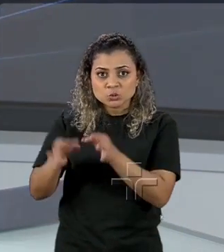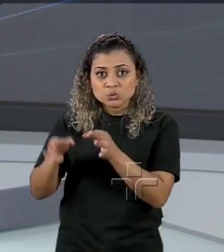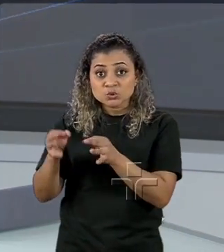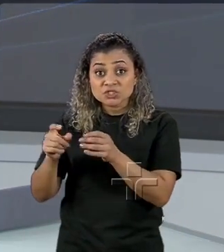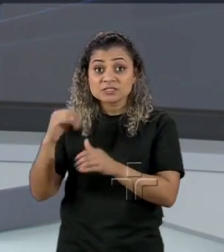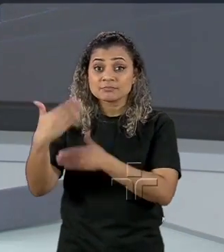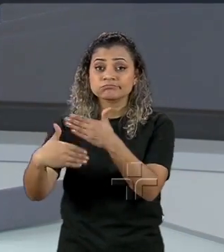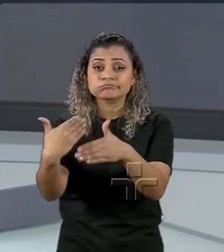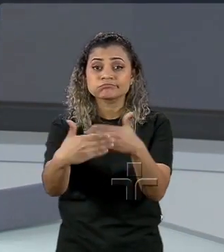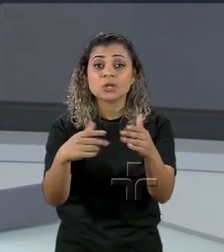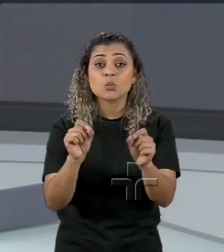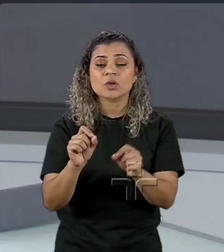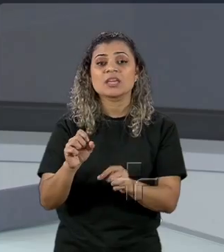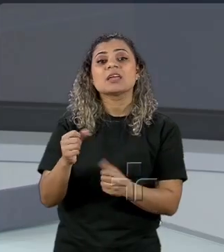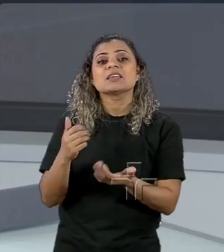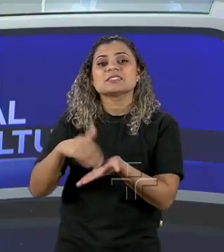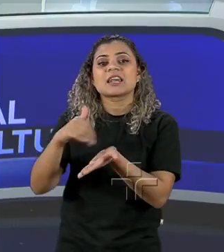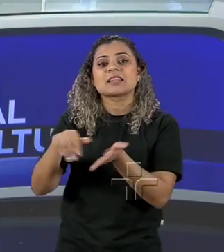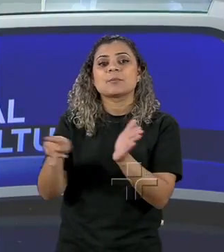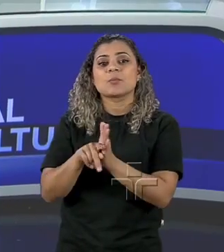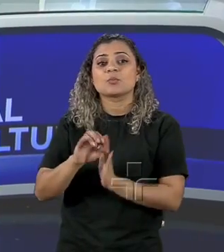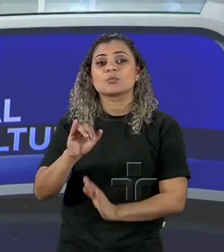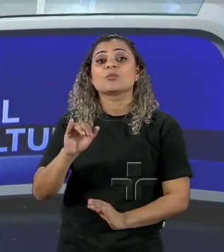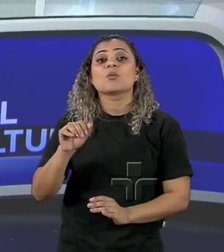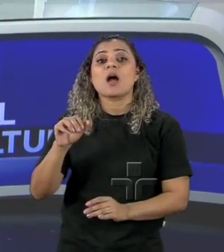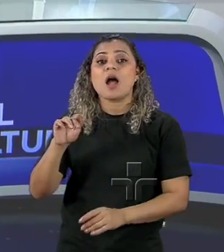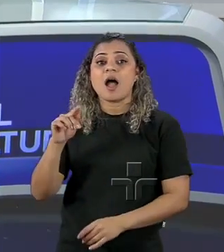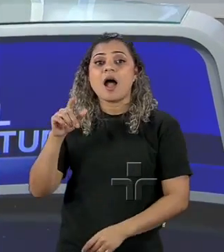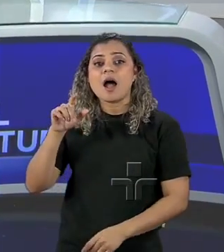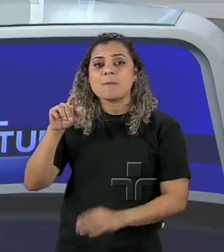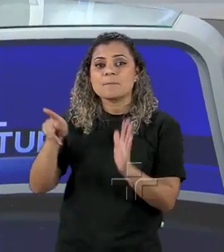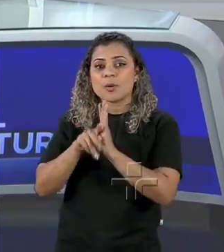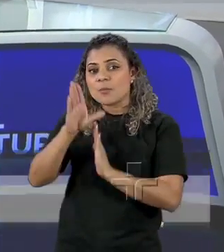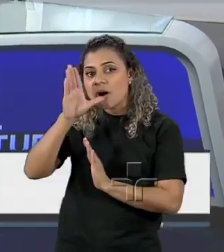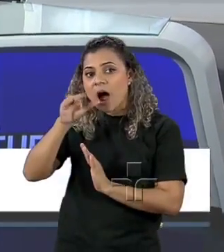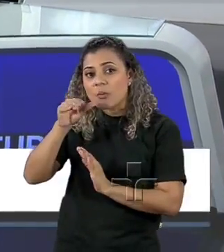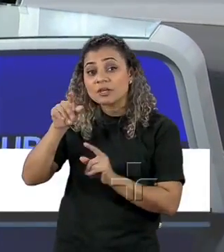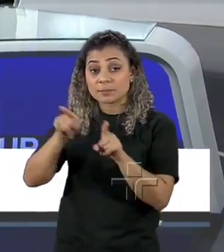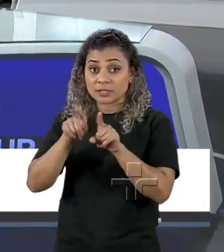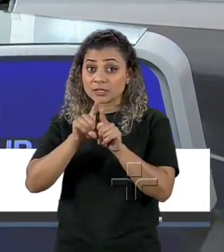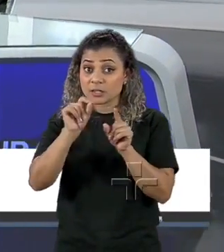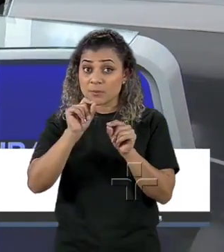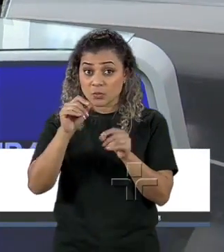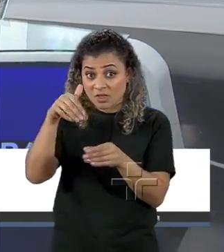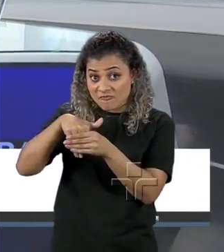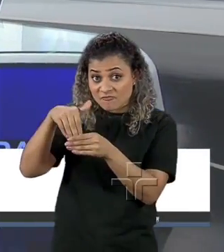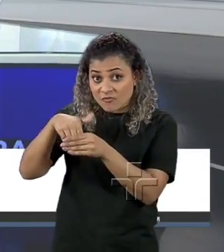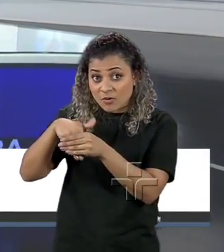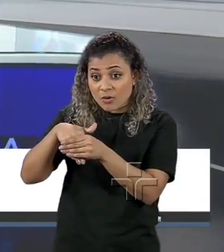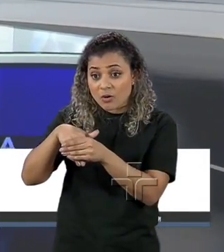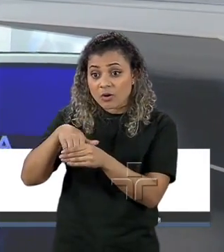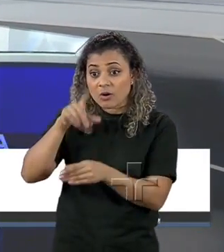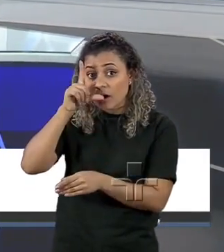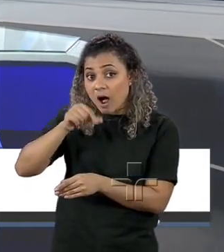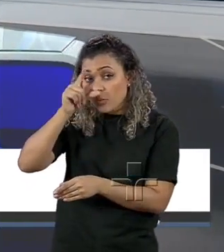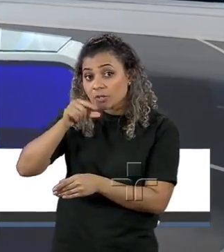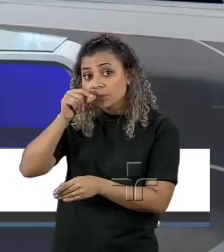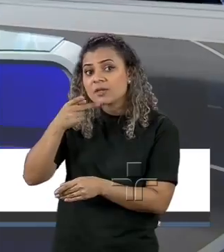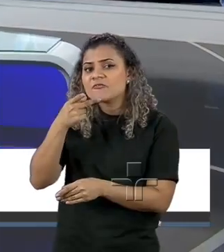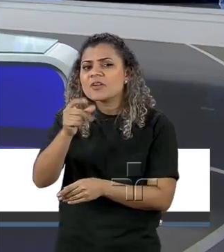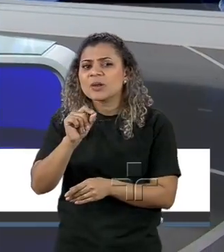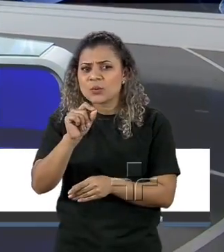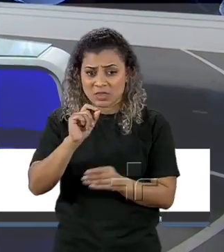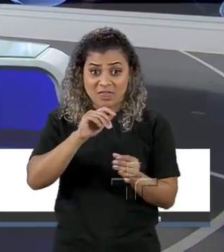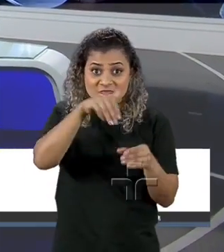de ex-secretário de Geraldo Alckmin. E ainda, votos brancos, nulos e dos eleitores indecisos